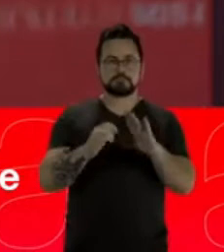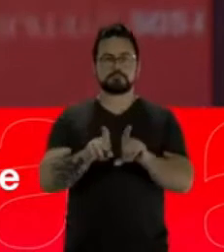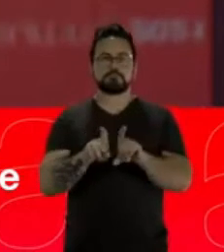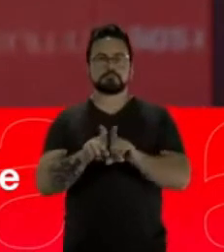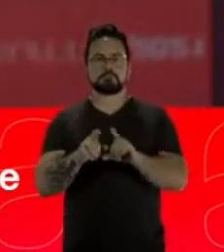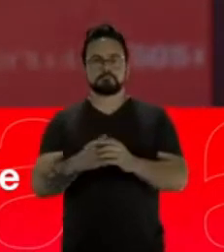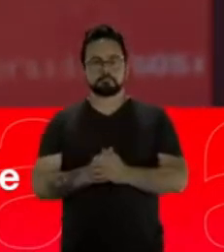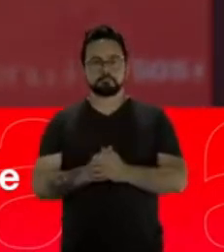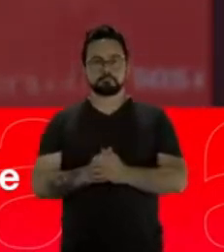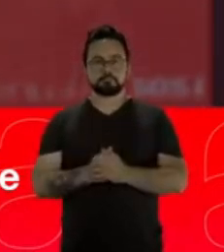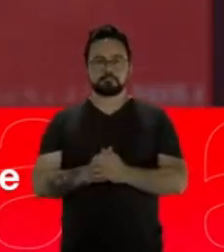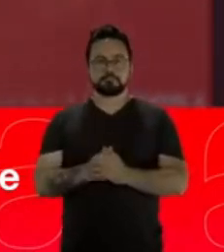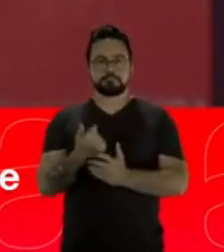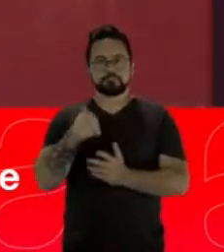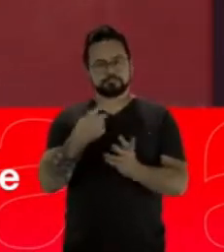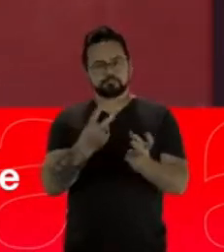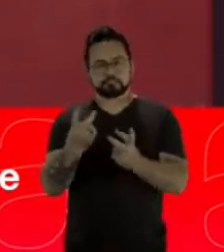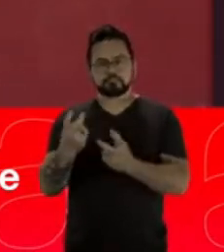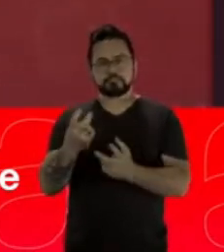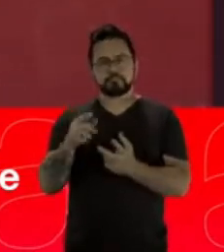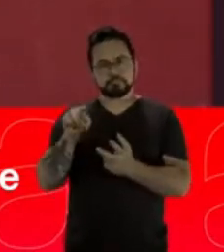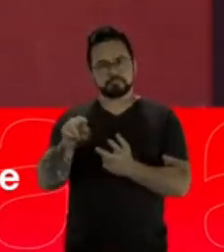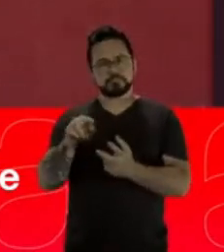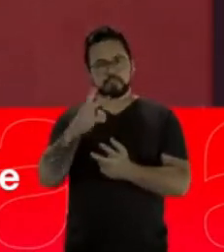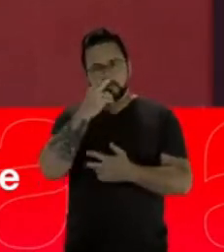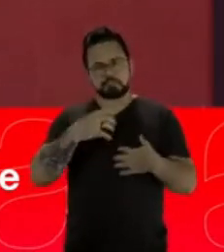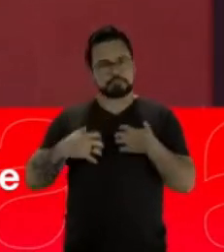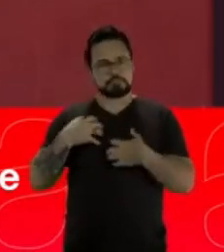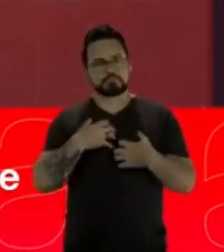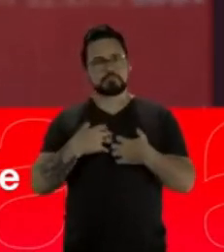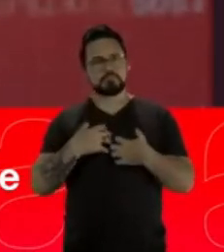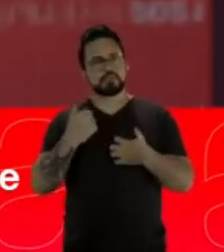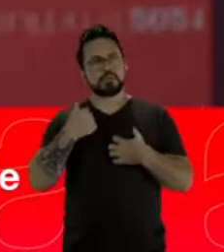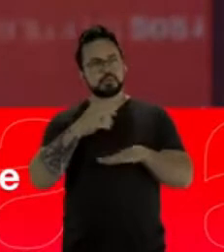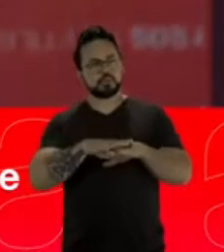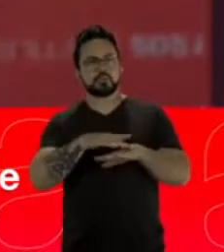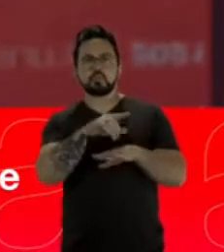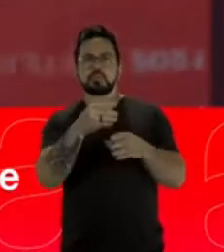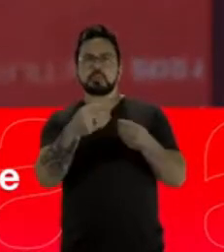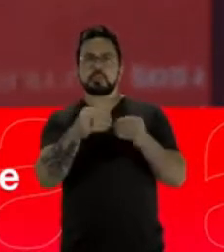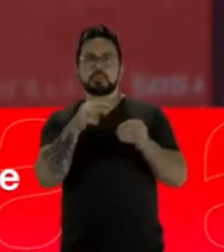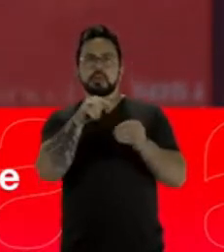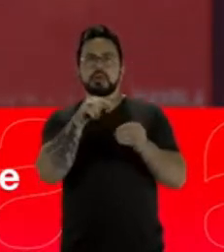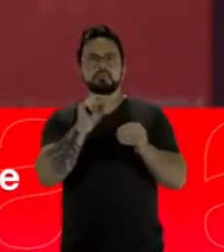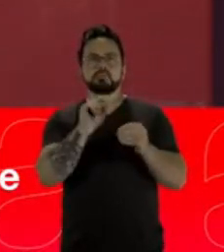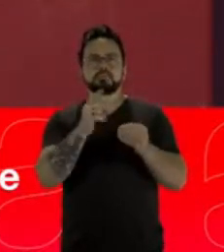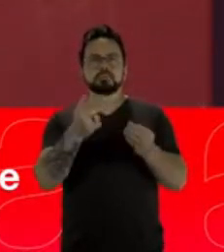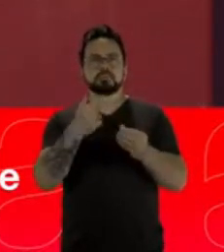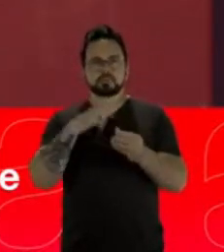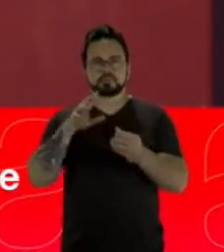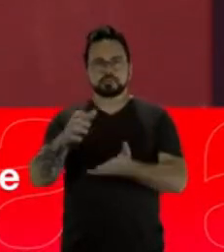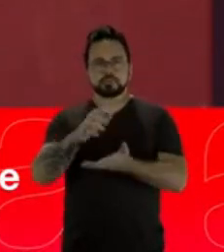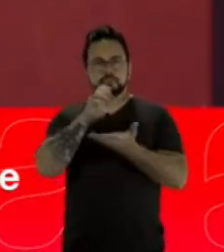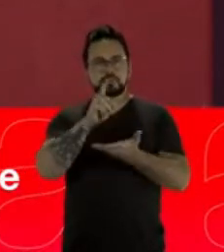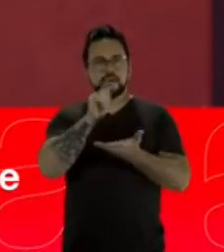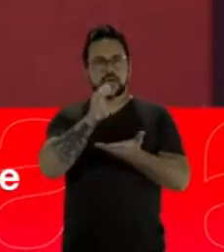né? Então, eu vejo as pessoas, é isso, meio desesperadas. Tá, mas eu peguei essa, o que eu vou fazer com isso? Porque eu já peguei, eu